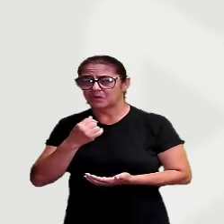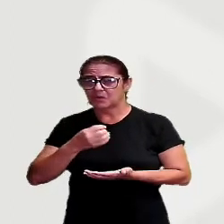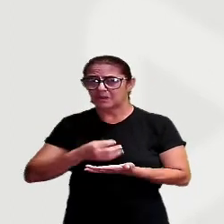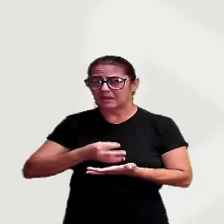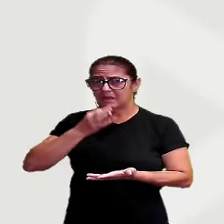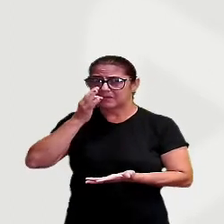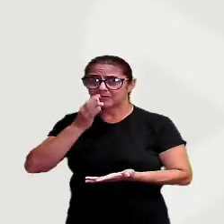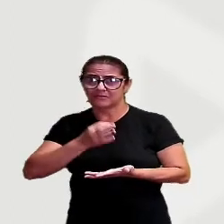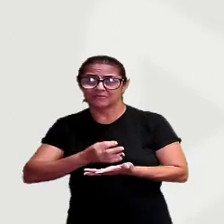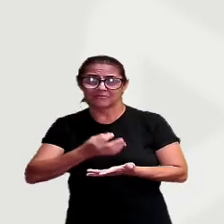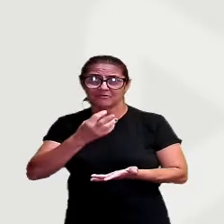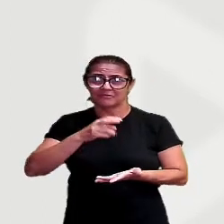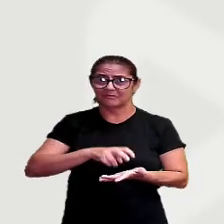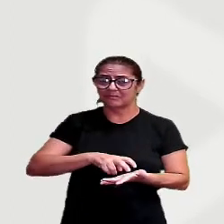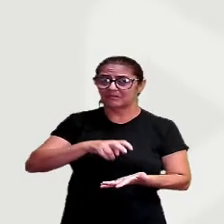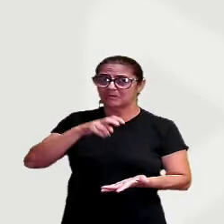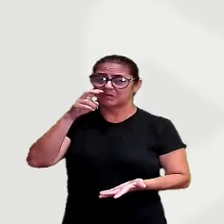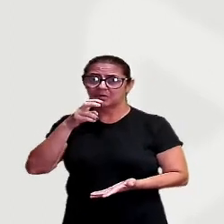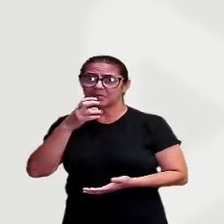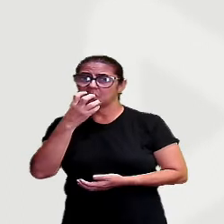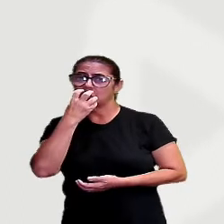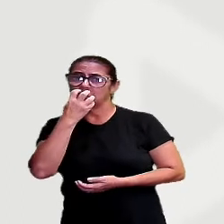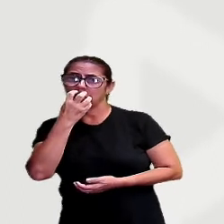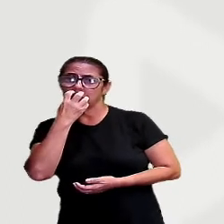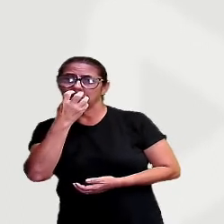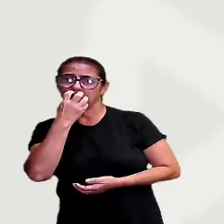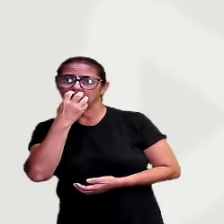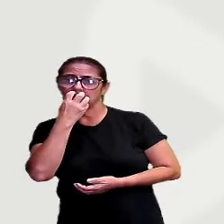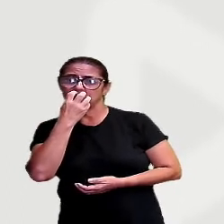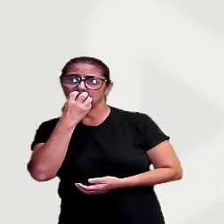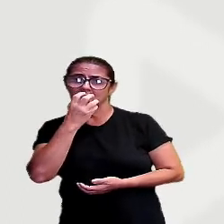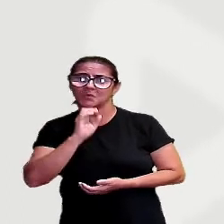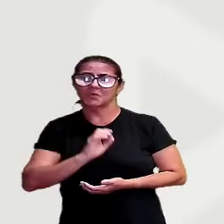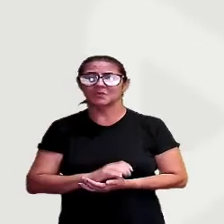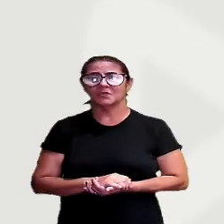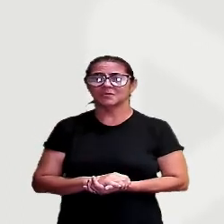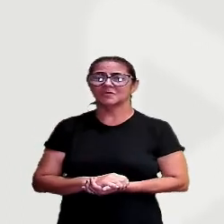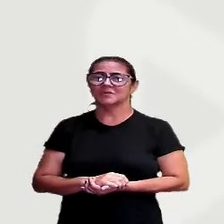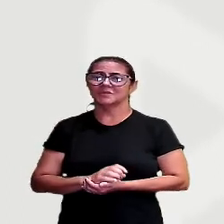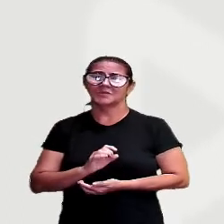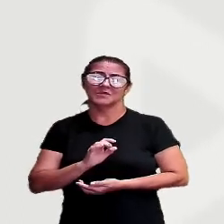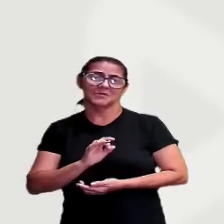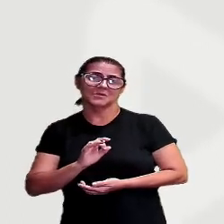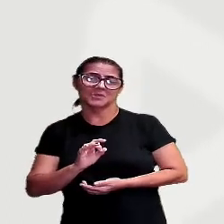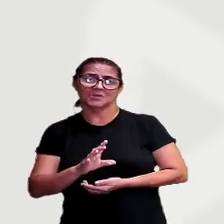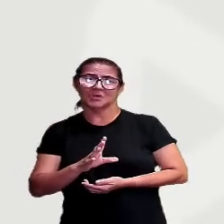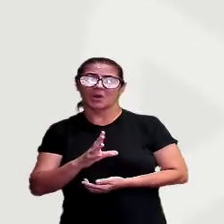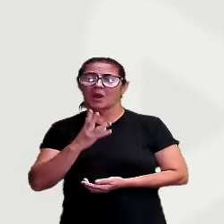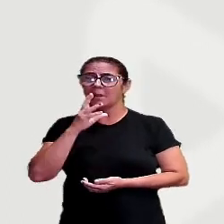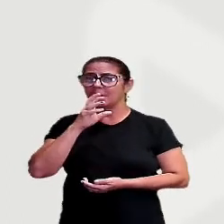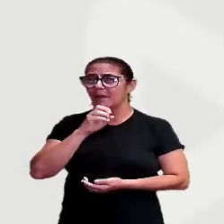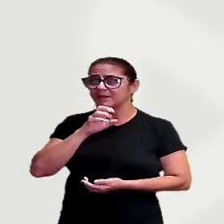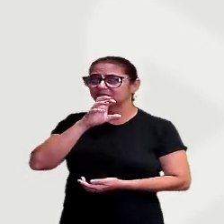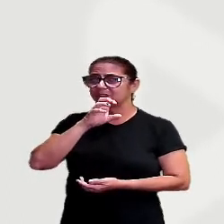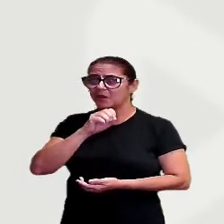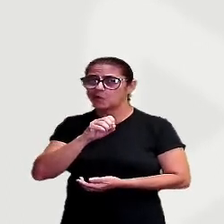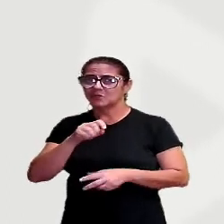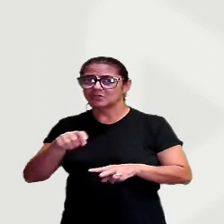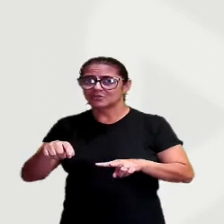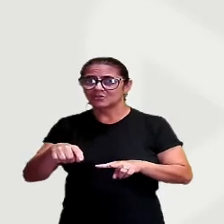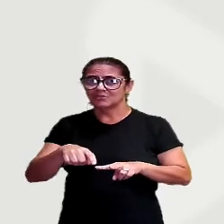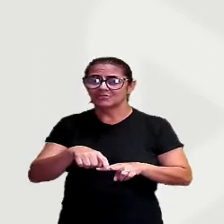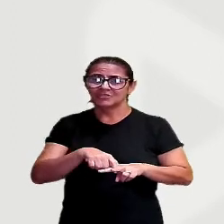da manhã, e o dog, ele showed up my slippers, ou seja, Ele mastigou as sandálias